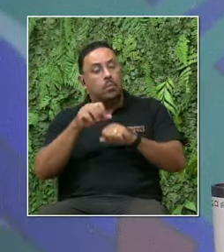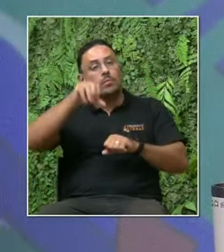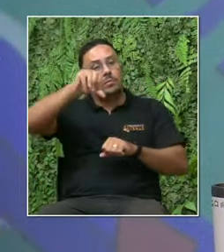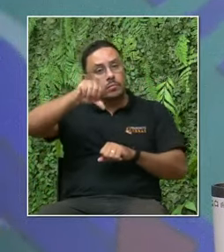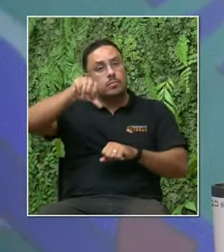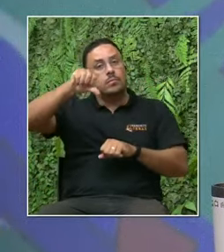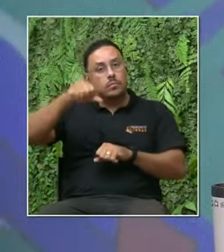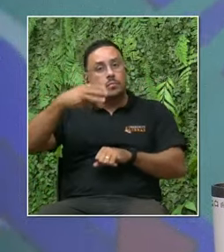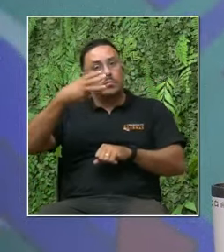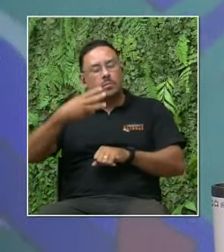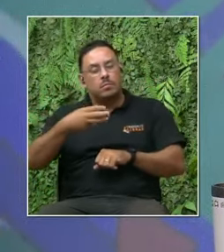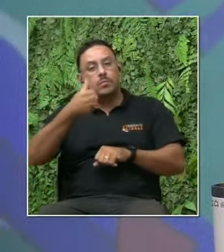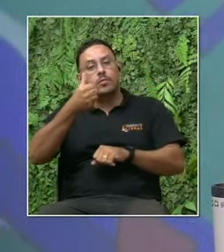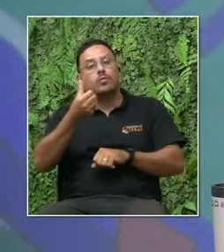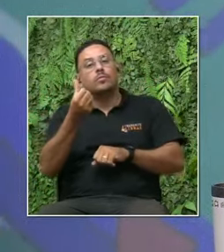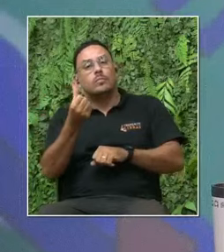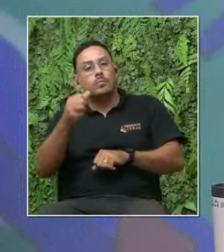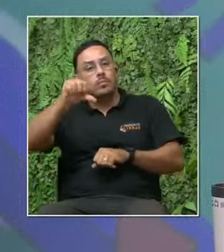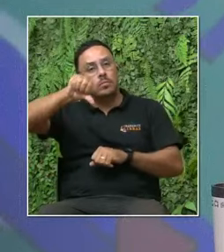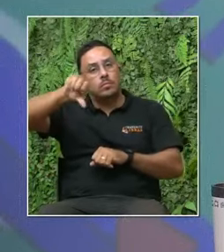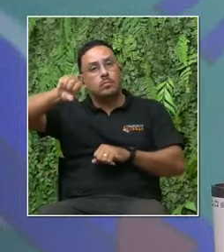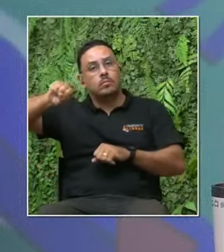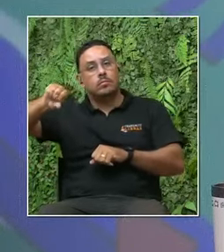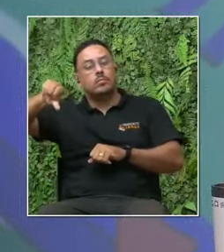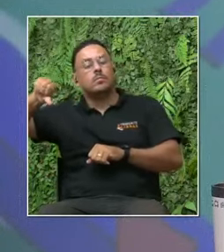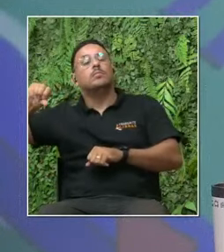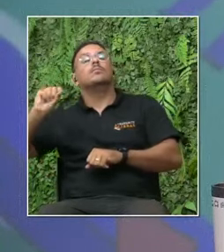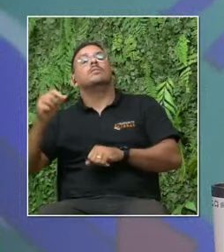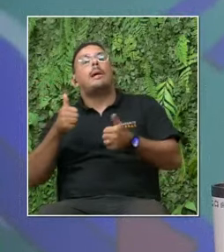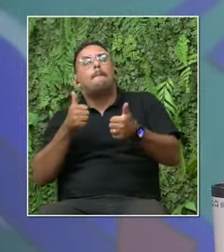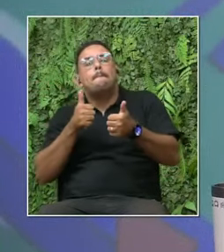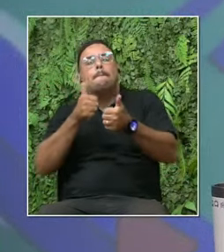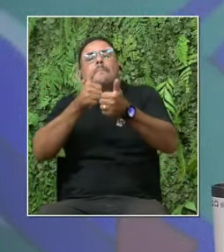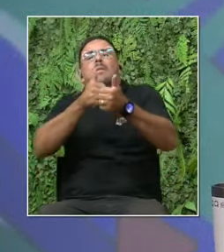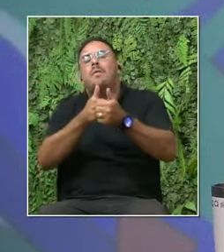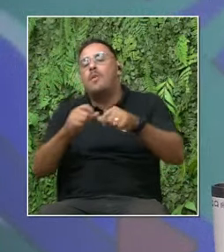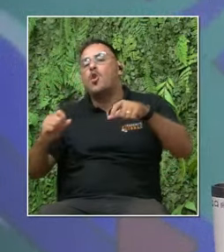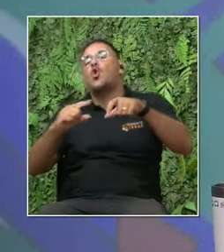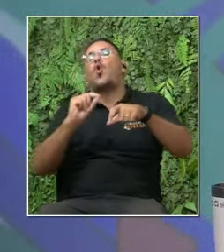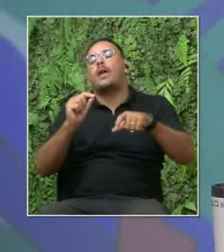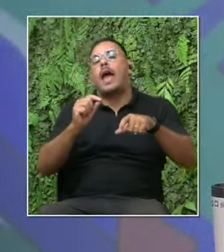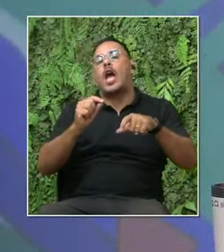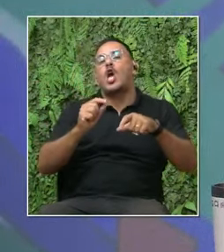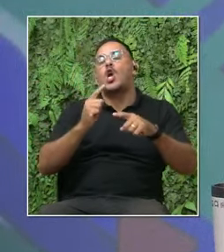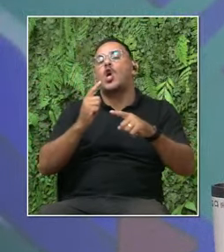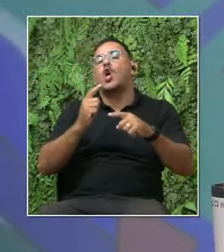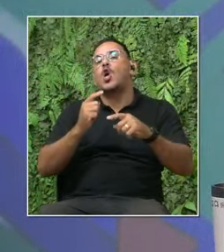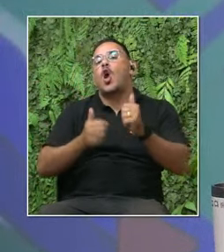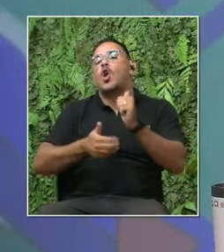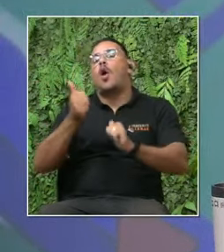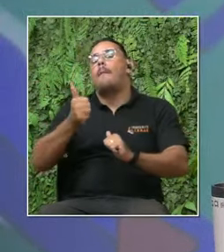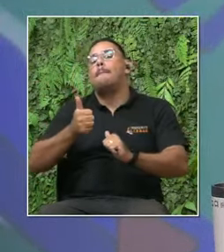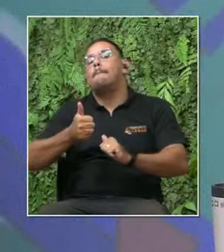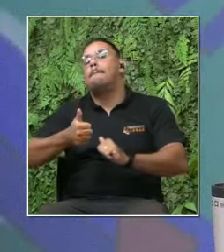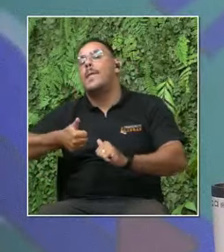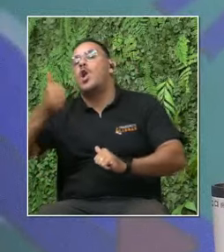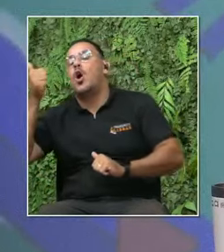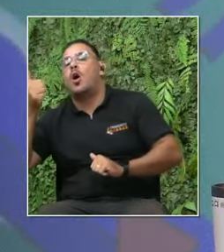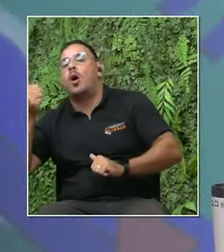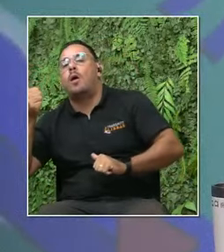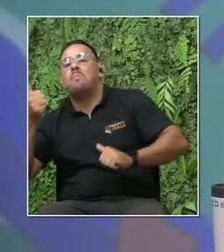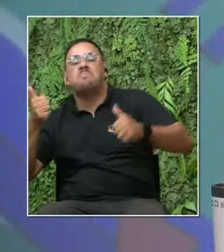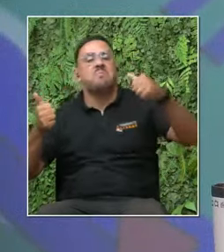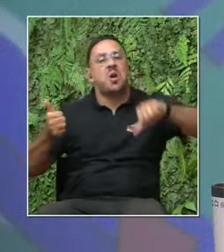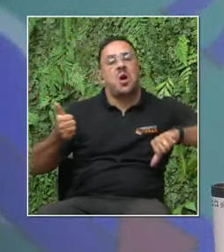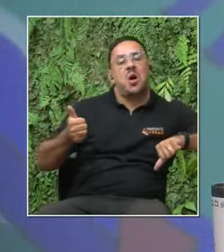9898 gostou do primeiro tempo Quem esteve mais perto do Gol quem jogou melhor quem jogou pior quem tá mais exaltado